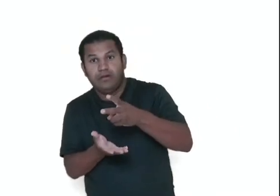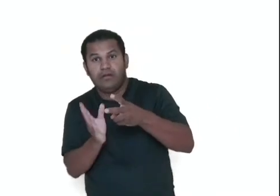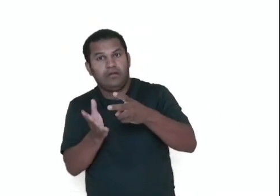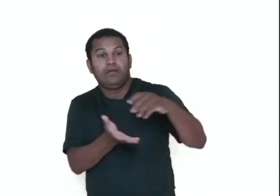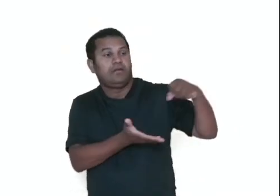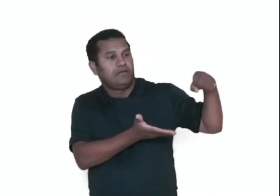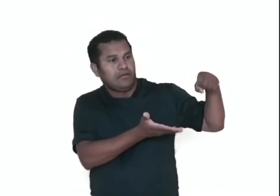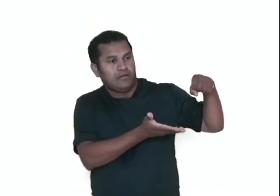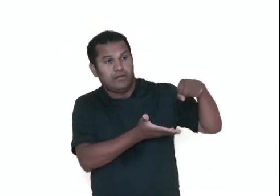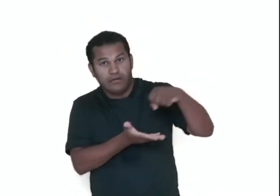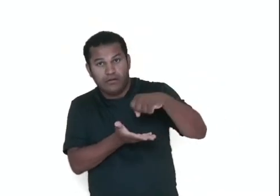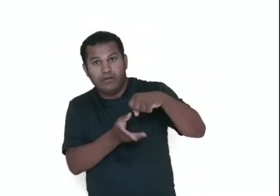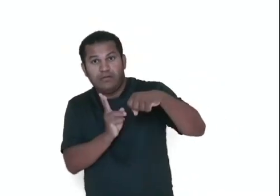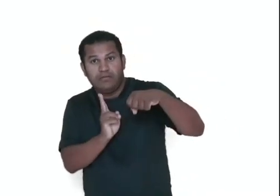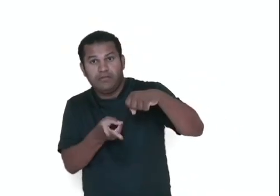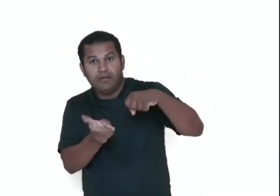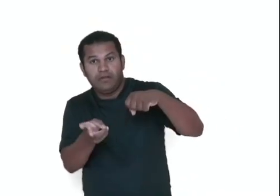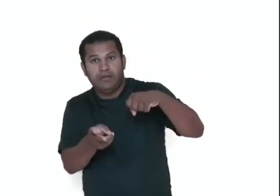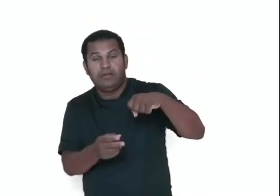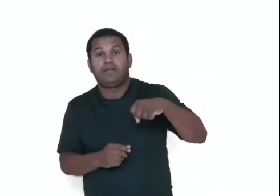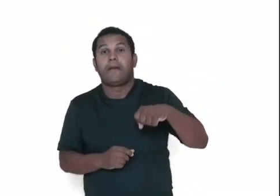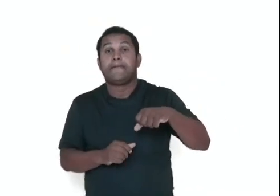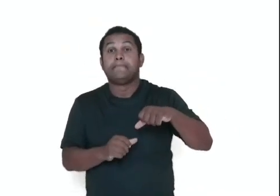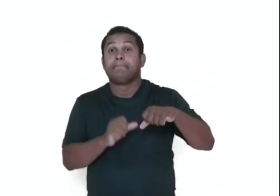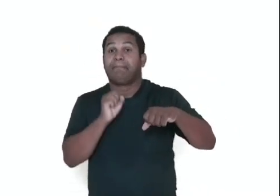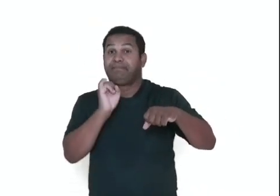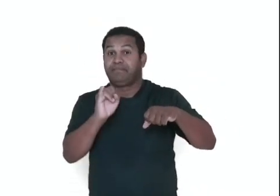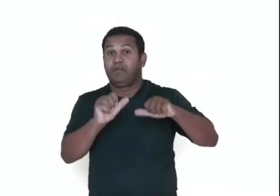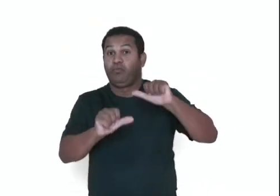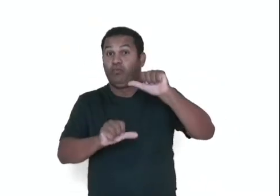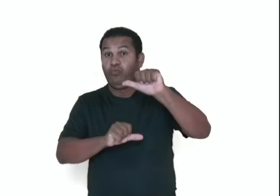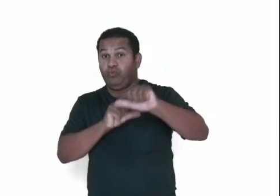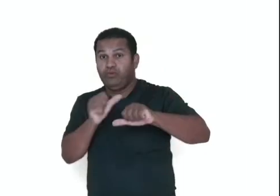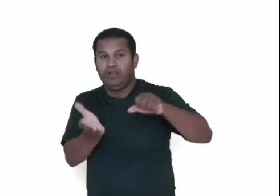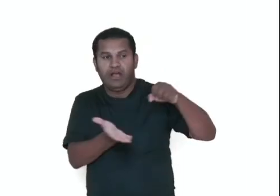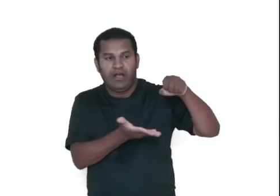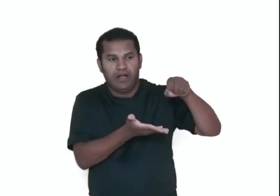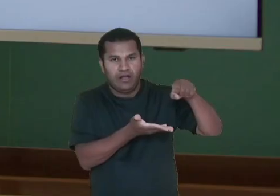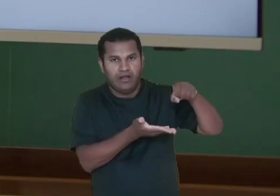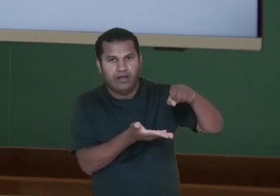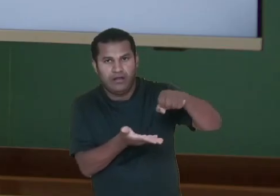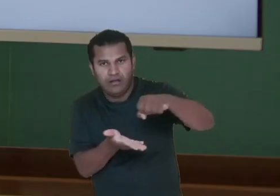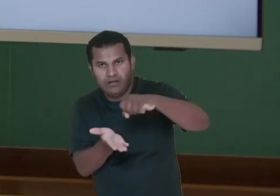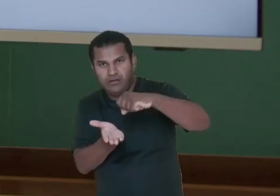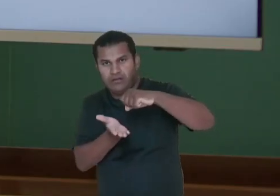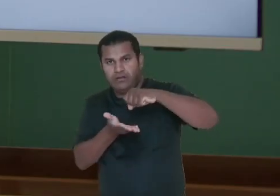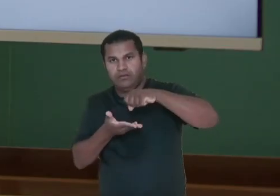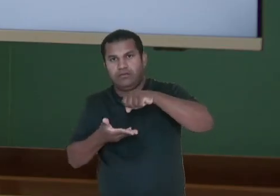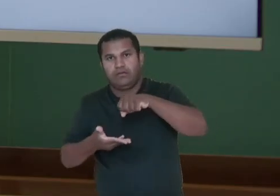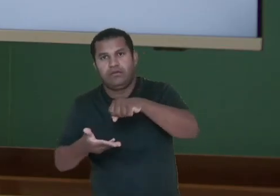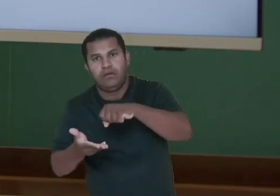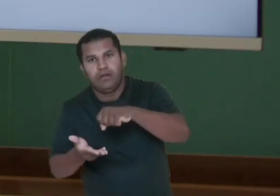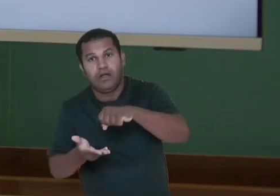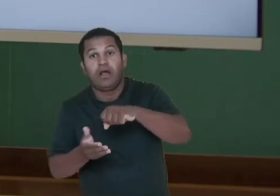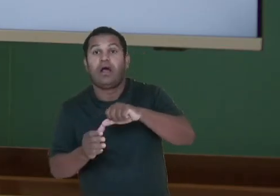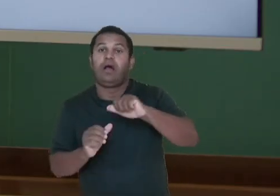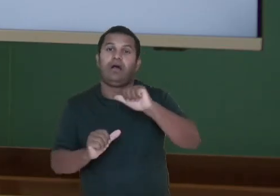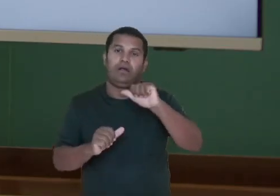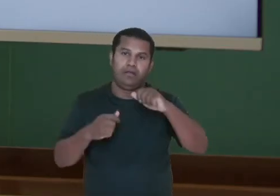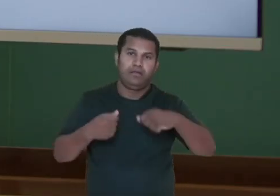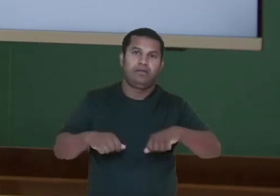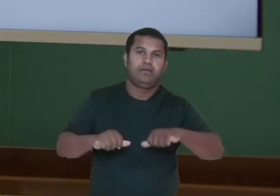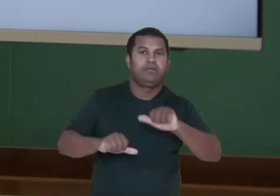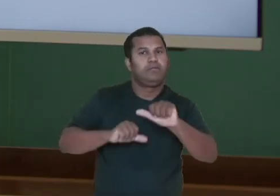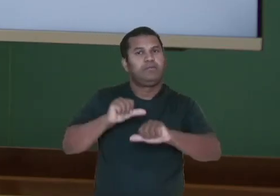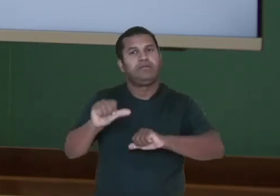Apenas se houvesse mudança na direção, no sentido ou no valor da velocidade, haveria uma atuação do impulso.